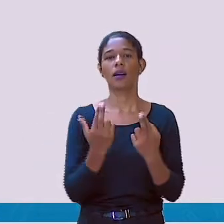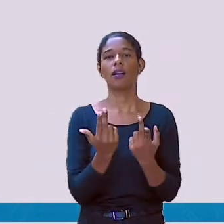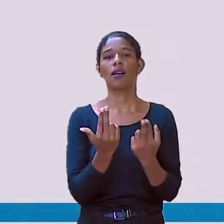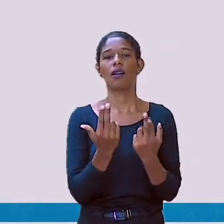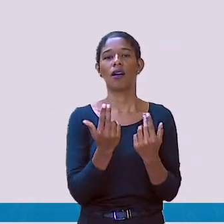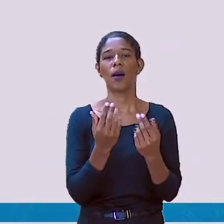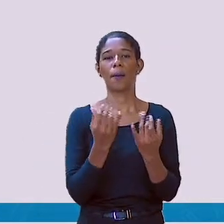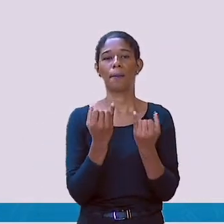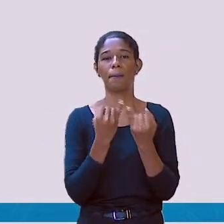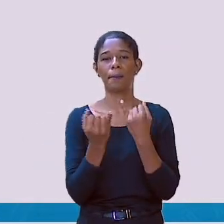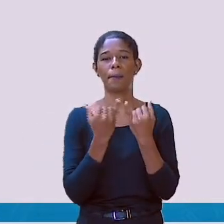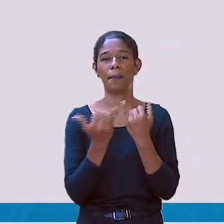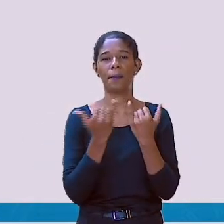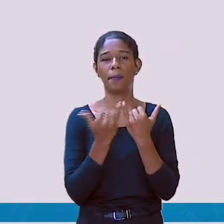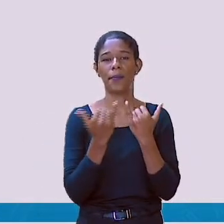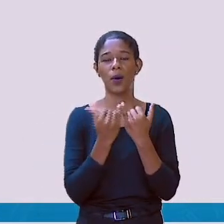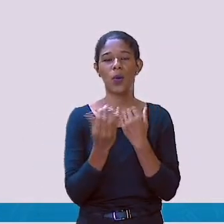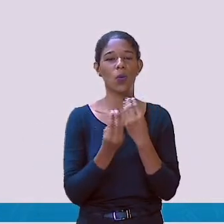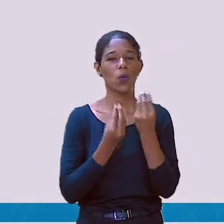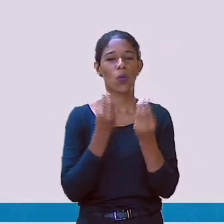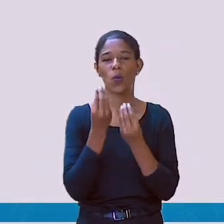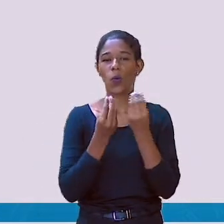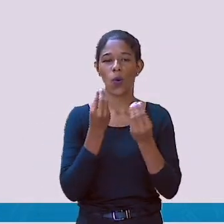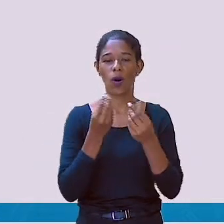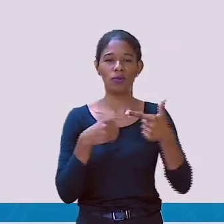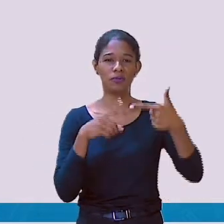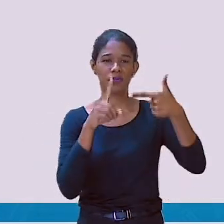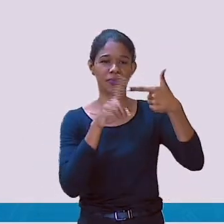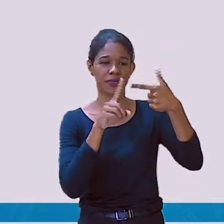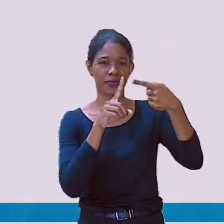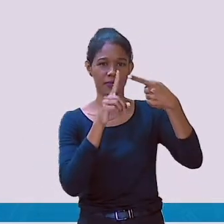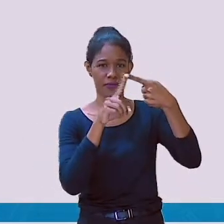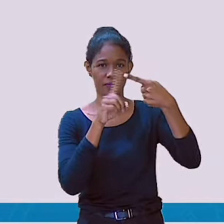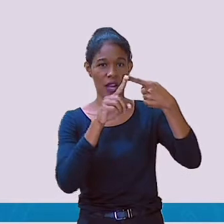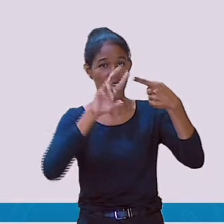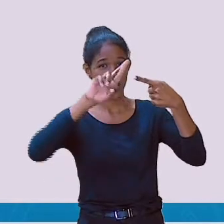que possuem a mesma parte literal.